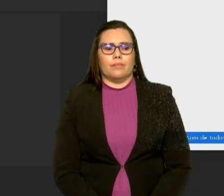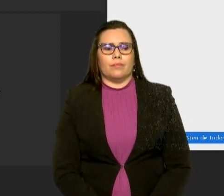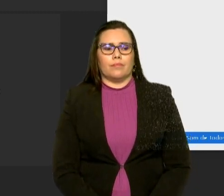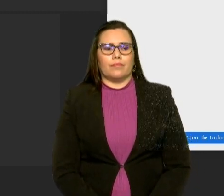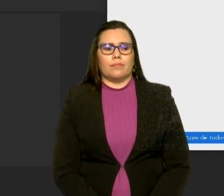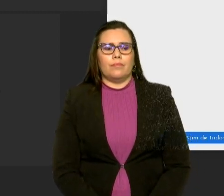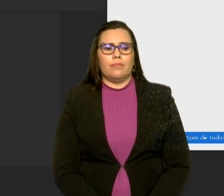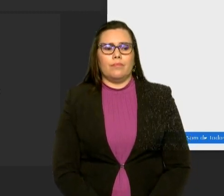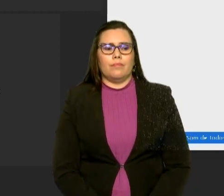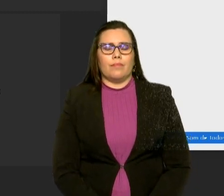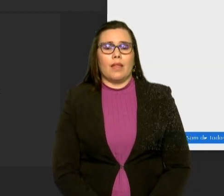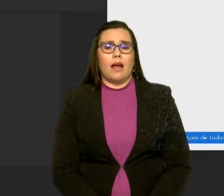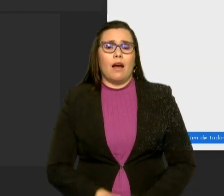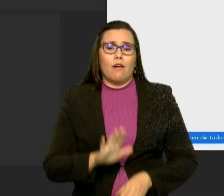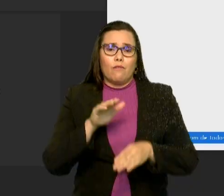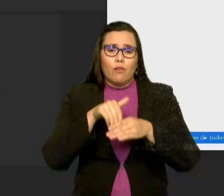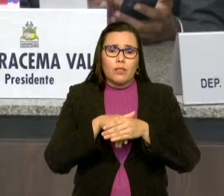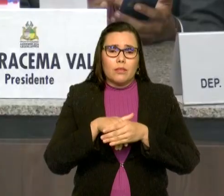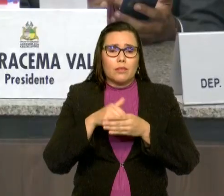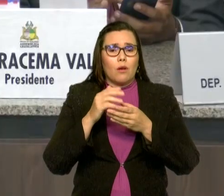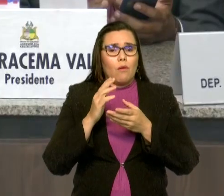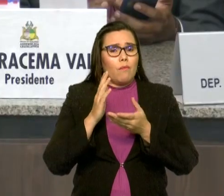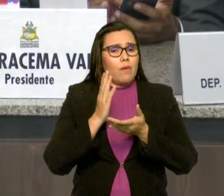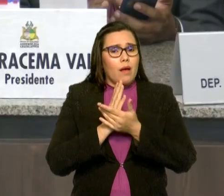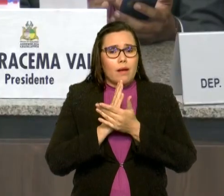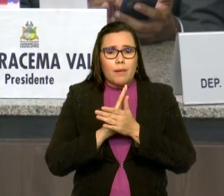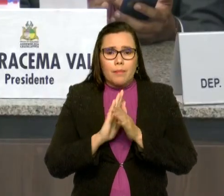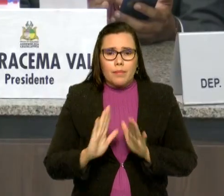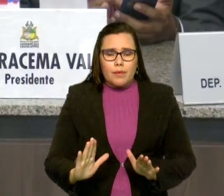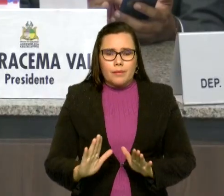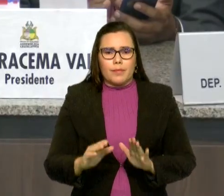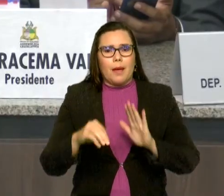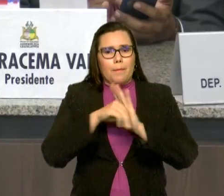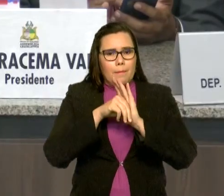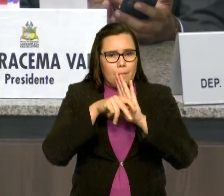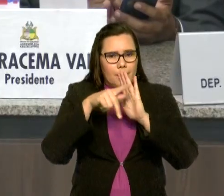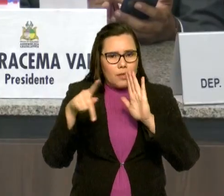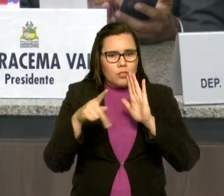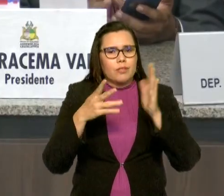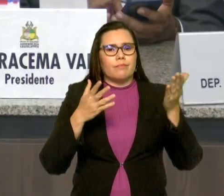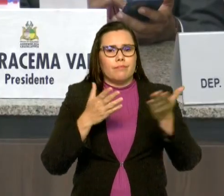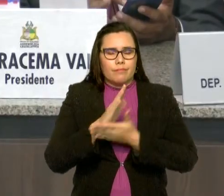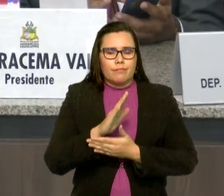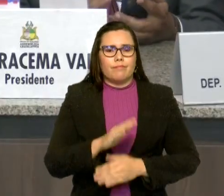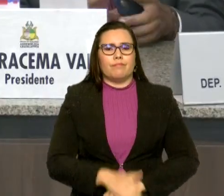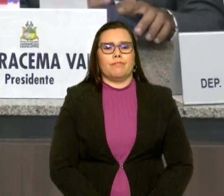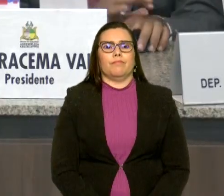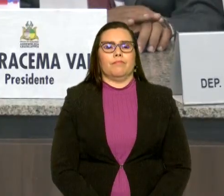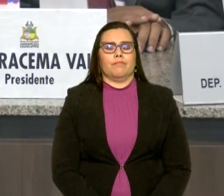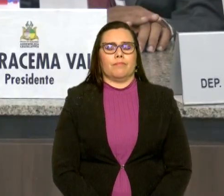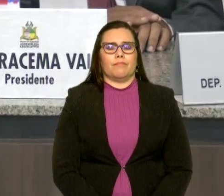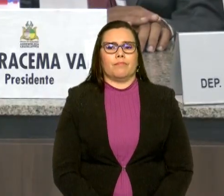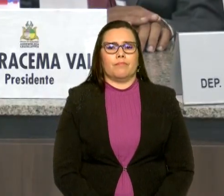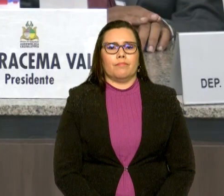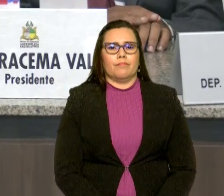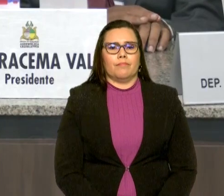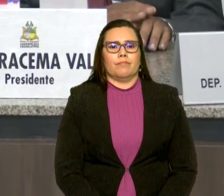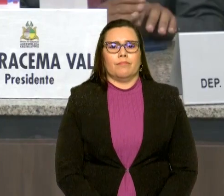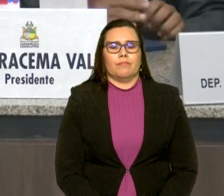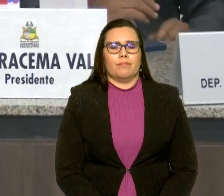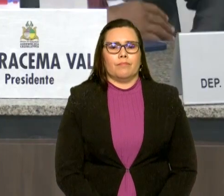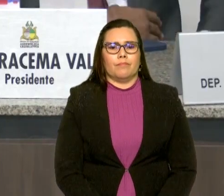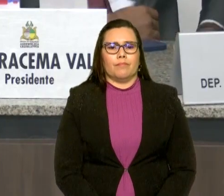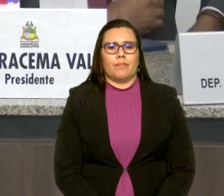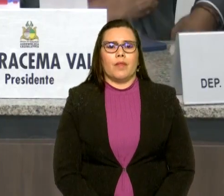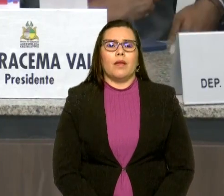Vamos encerrar a votação. A medida foi aprovada, consignando as duas